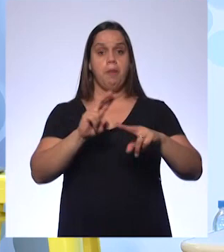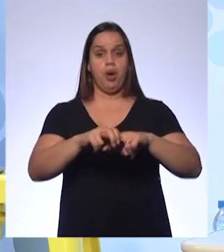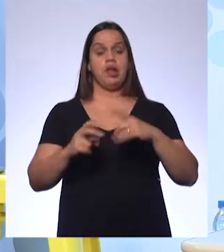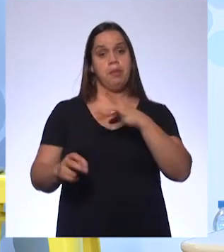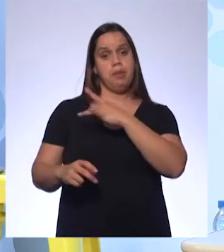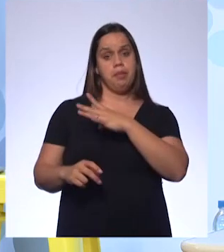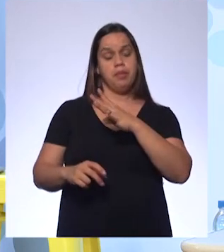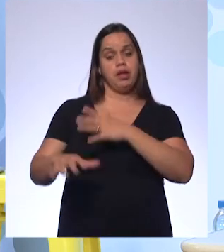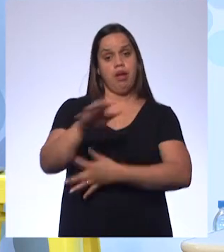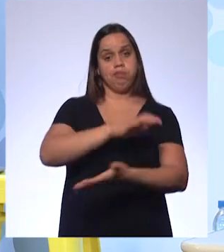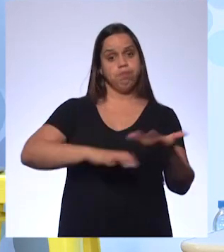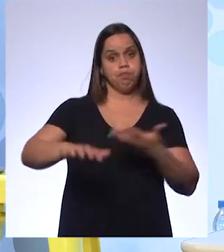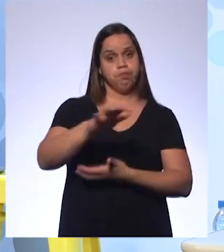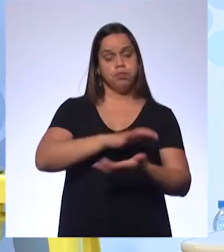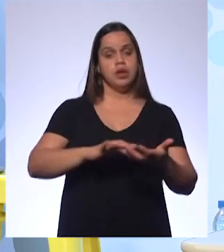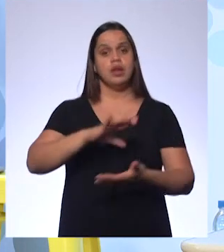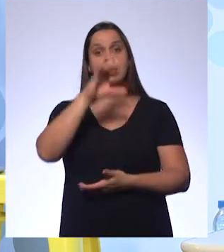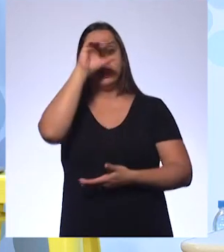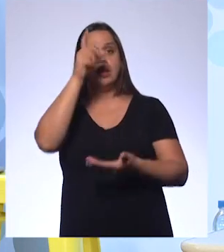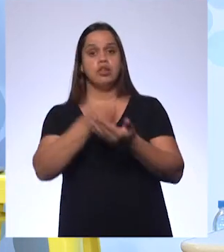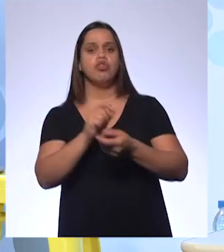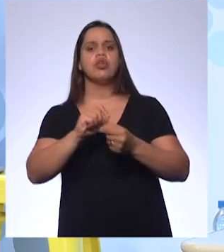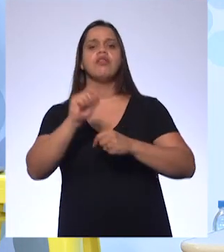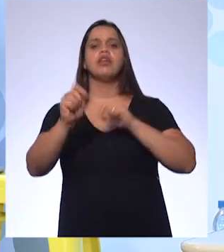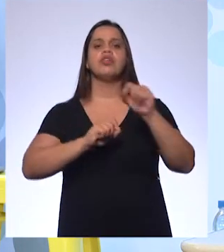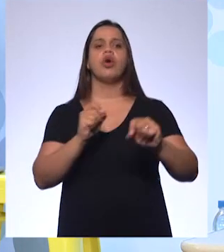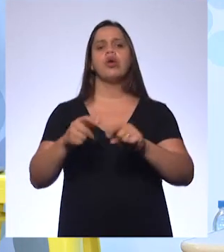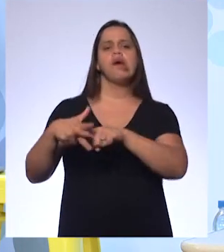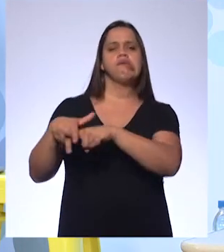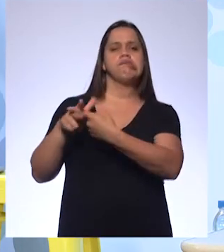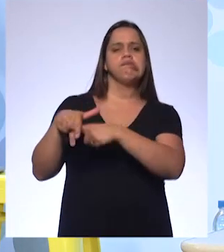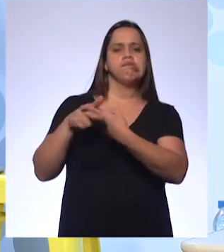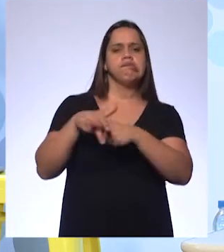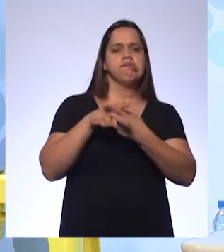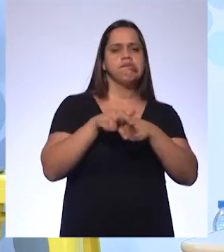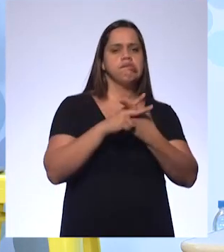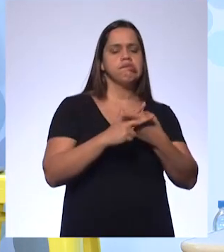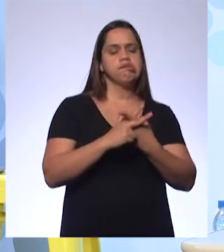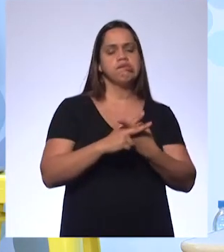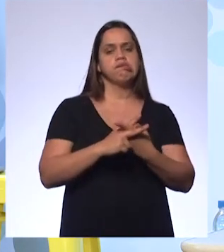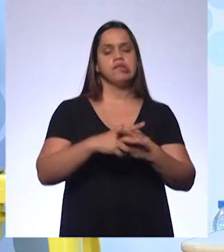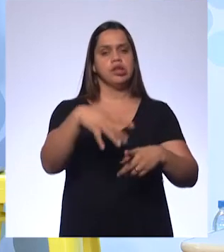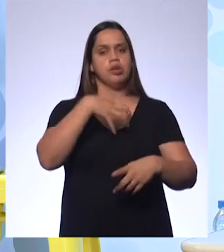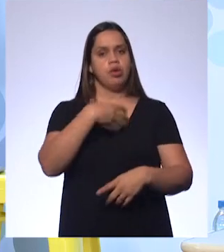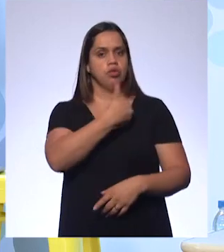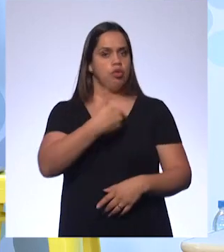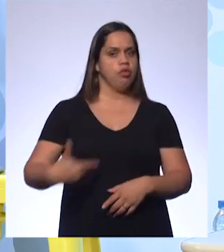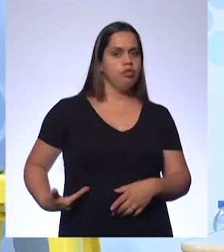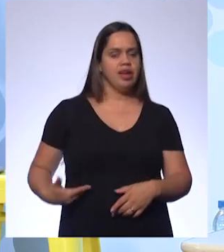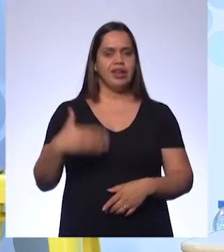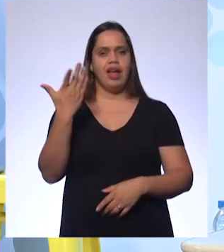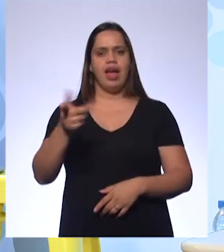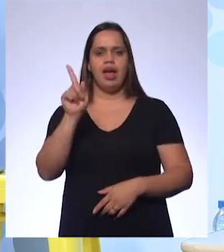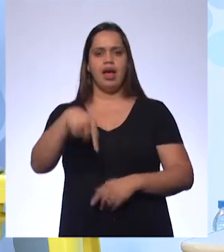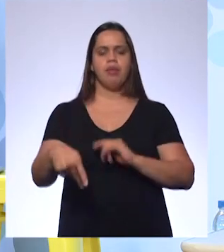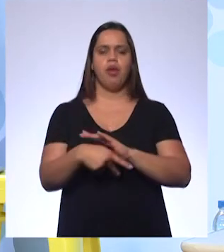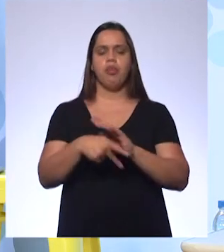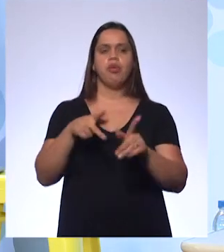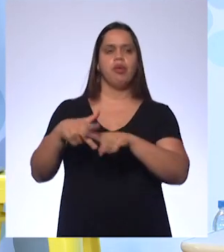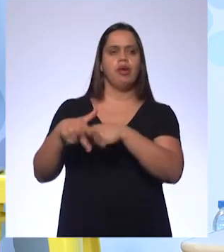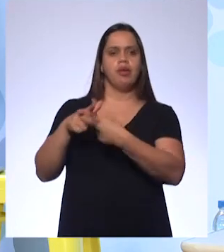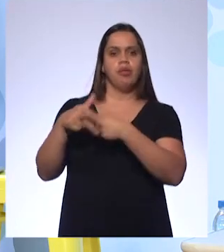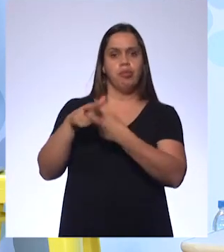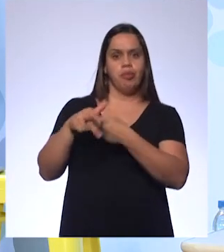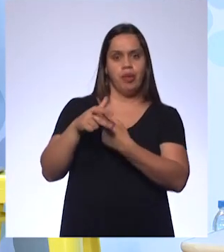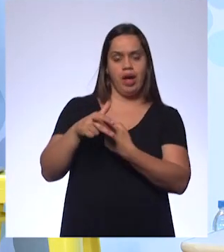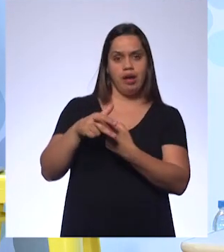movimento revolucionário, decidiram promover reformas no seu próprio modo de governar, como se fosse uma reforma do absolutismo,